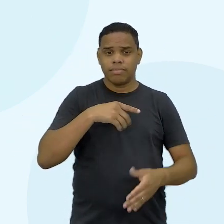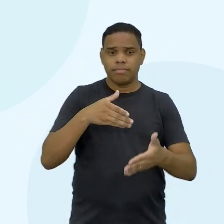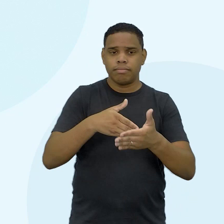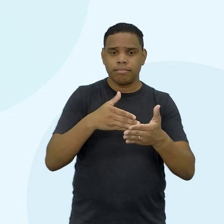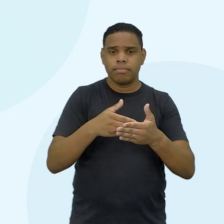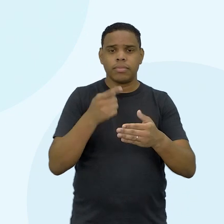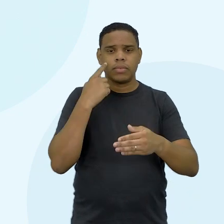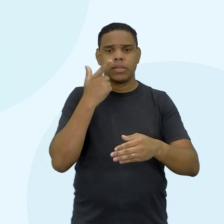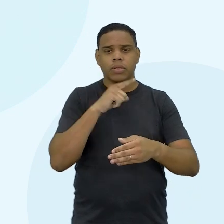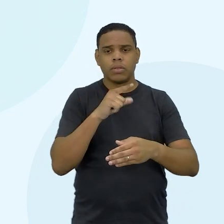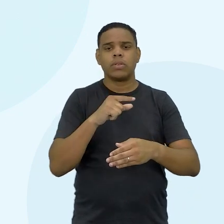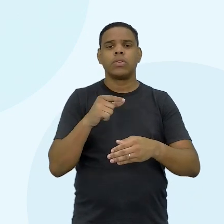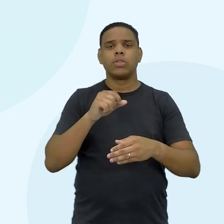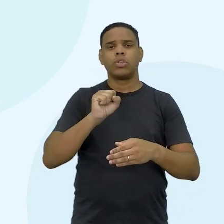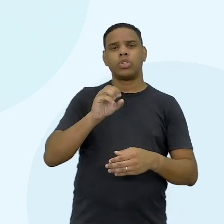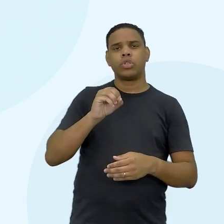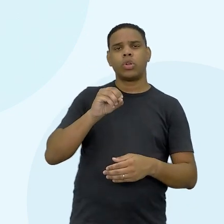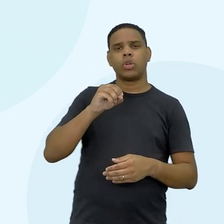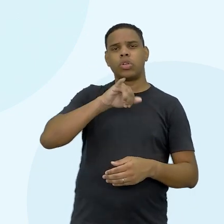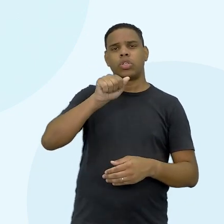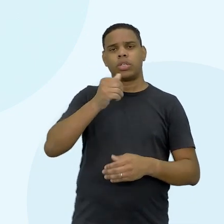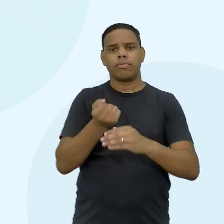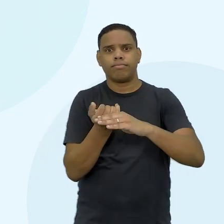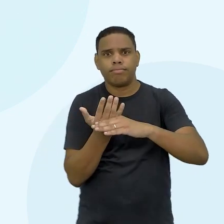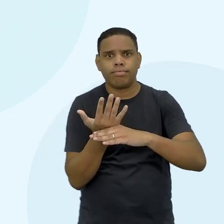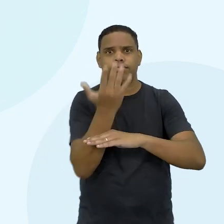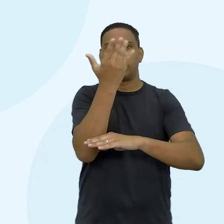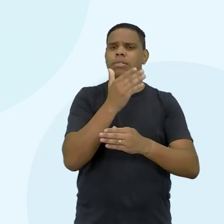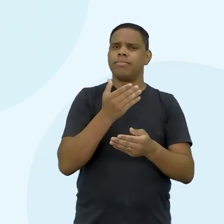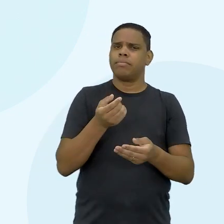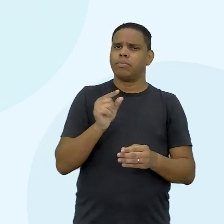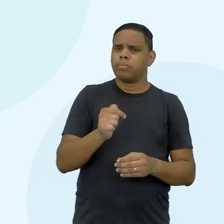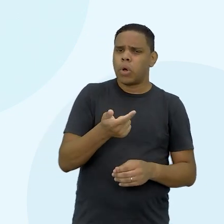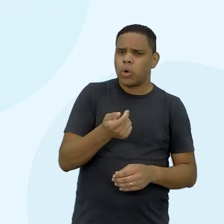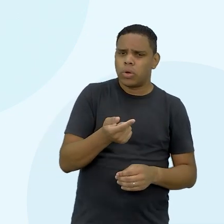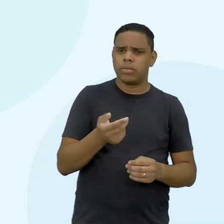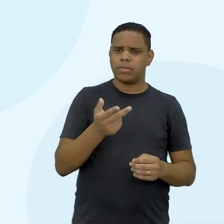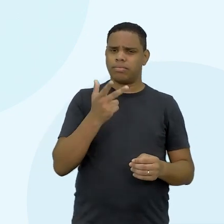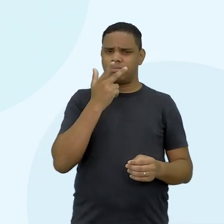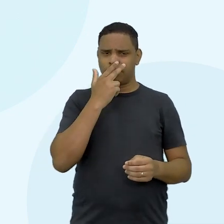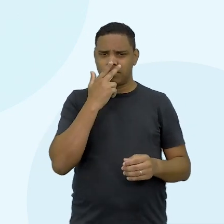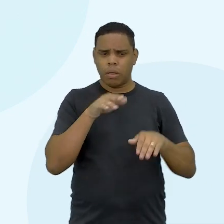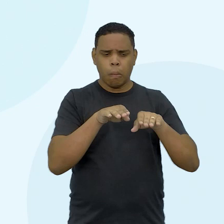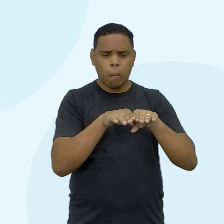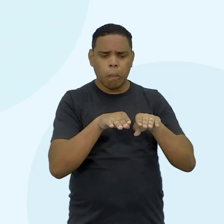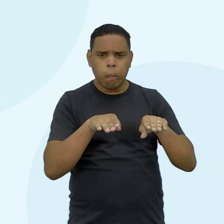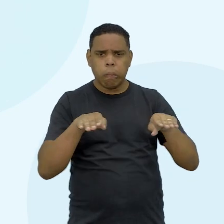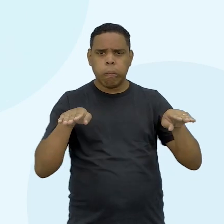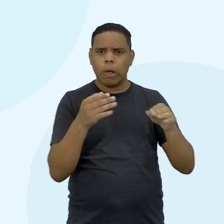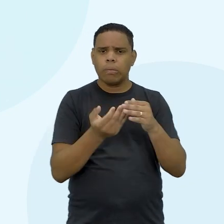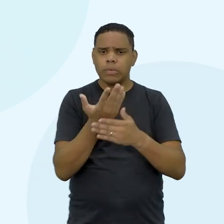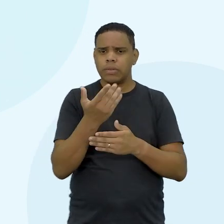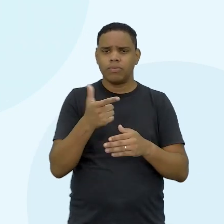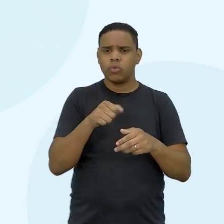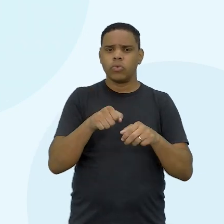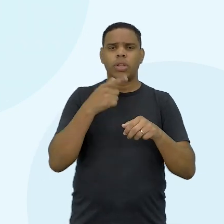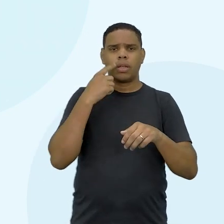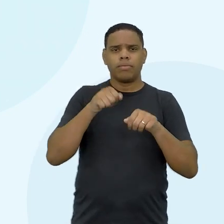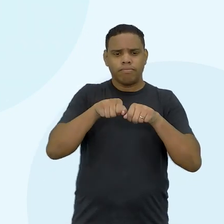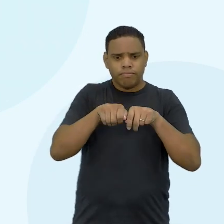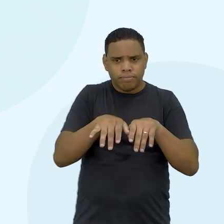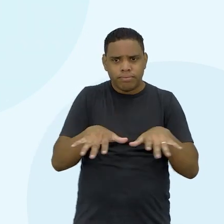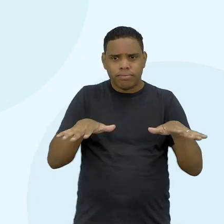limitação do crescimento do sistema radicular da soja, concentrando-se na camada superficial. Não há raiz